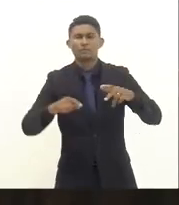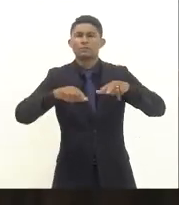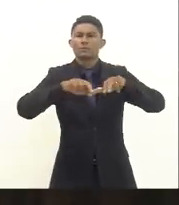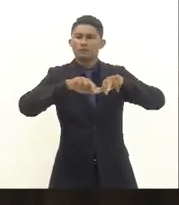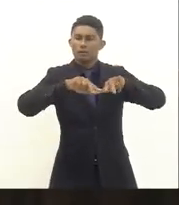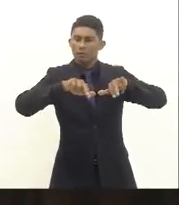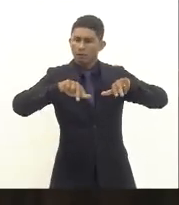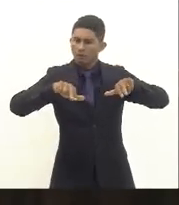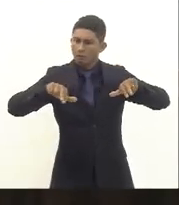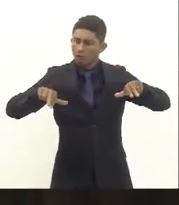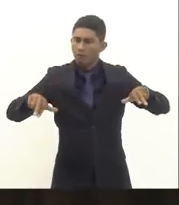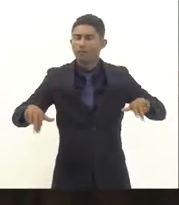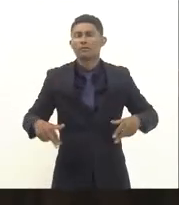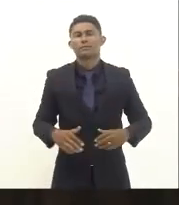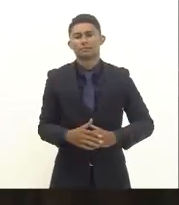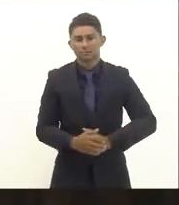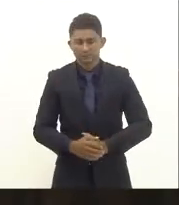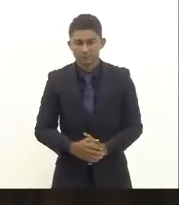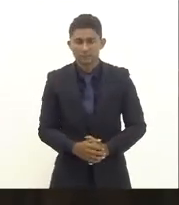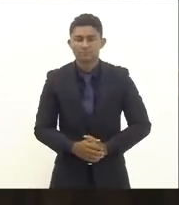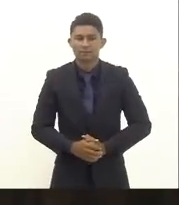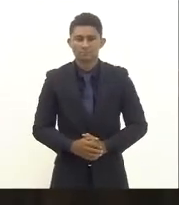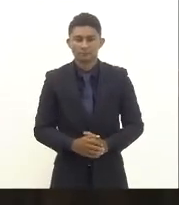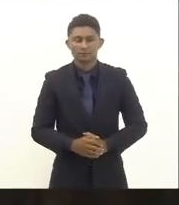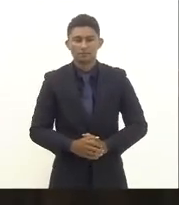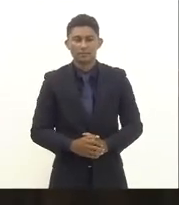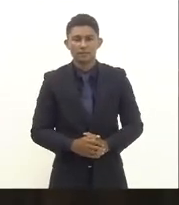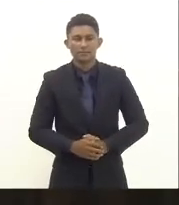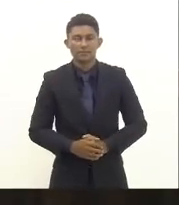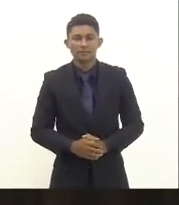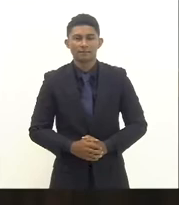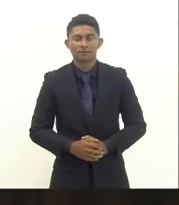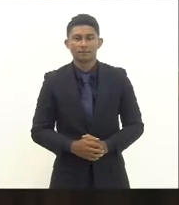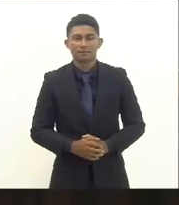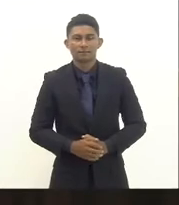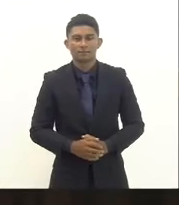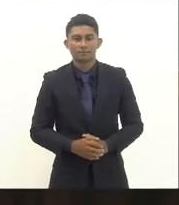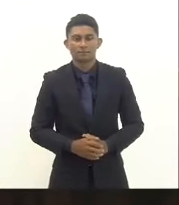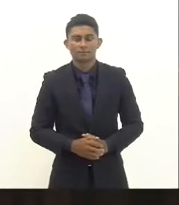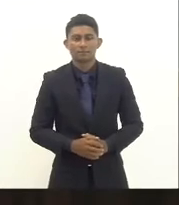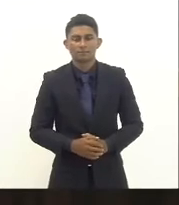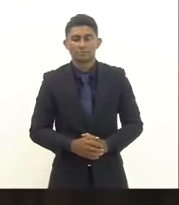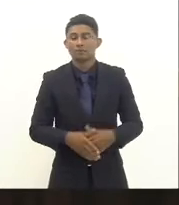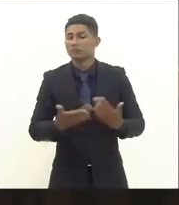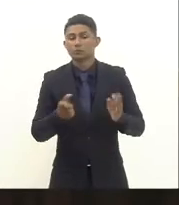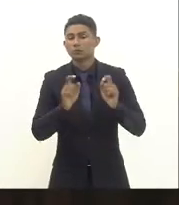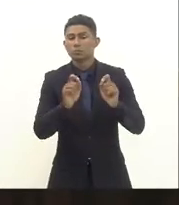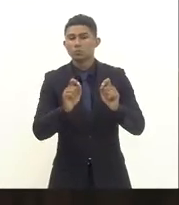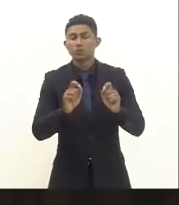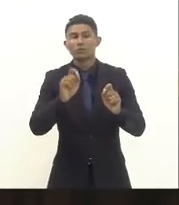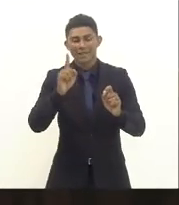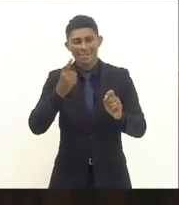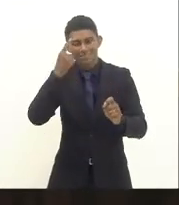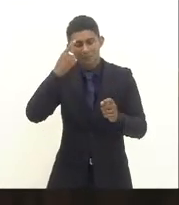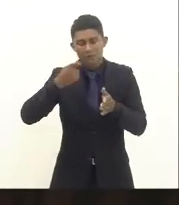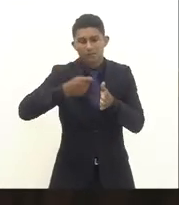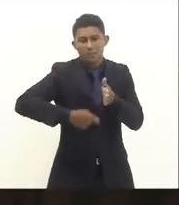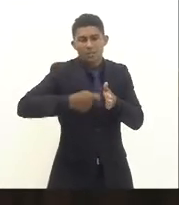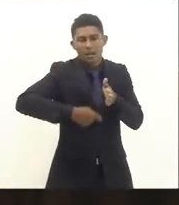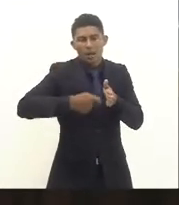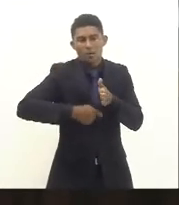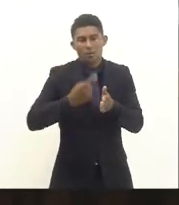Bernardo Coronel Salema Anderson Alexandre Doutor deodalto danniel librelon Lucinha e Giovani ratinho que Restitui o benefício fiscal